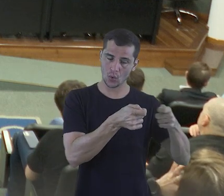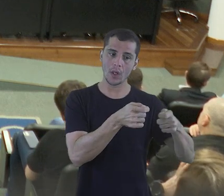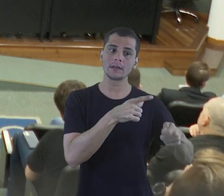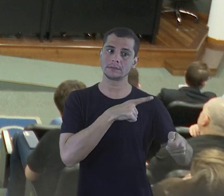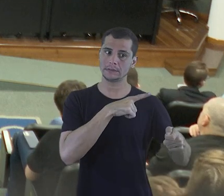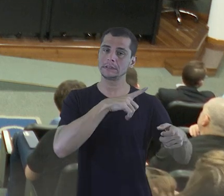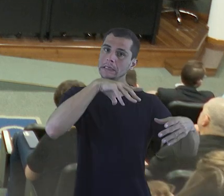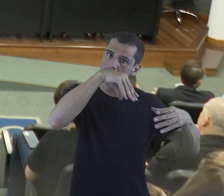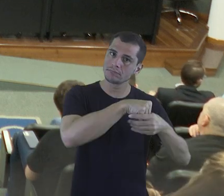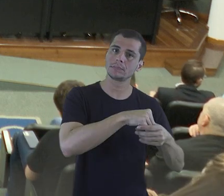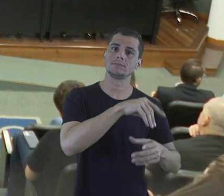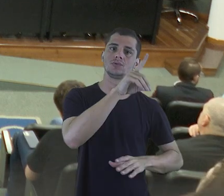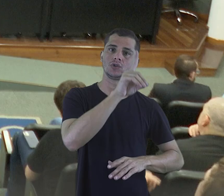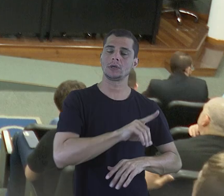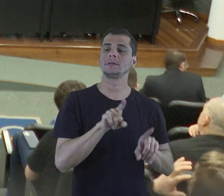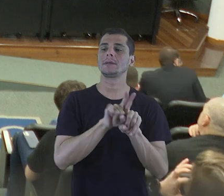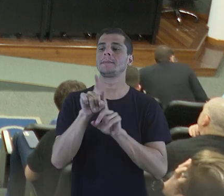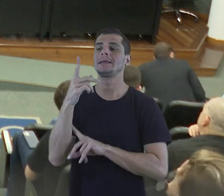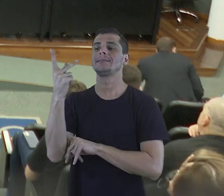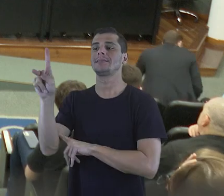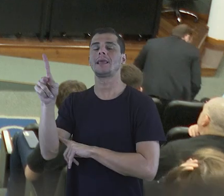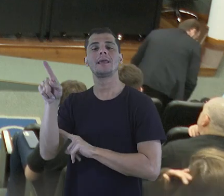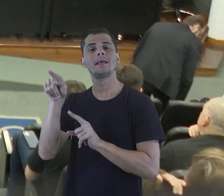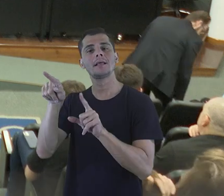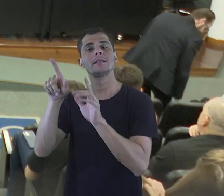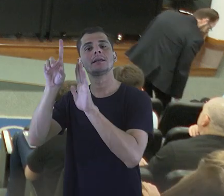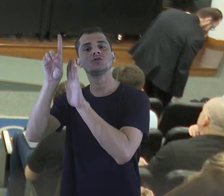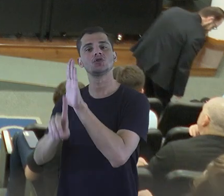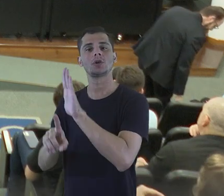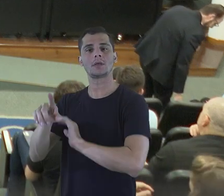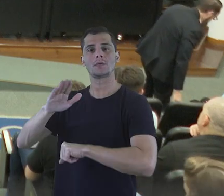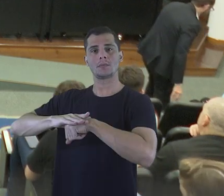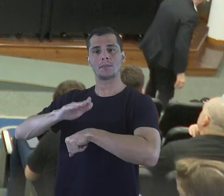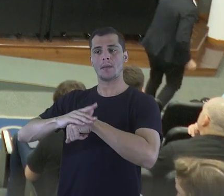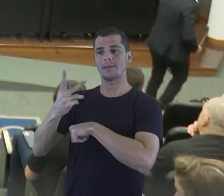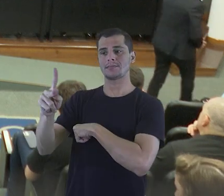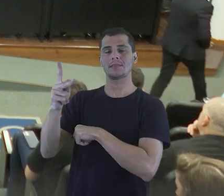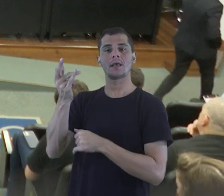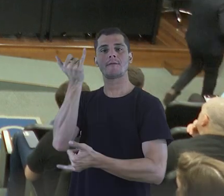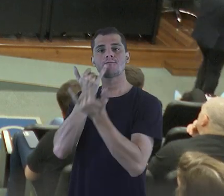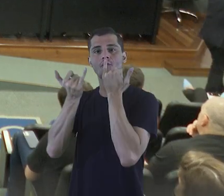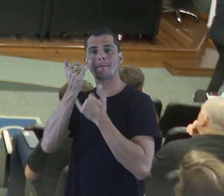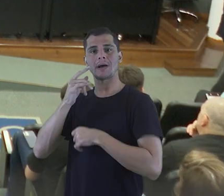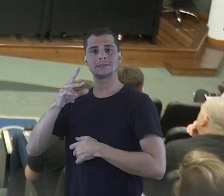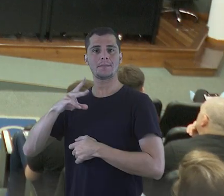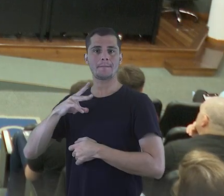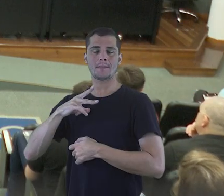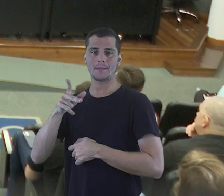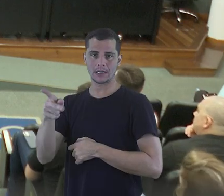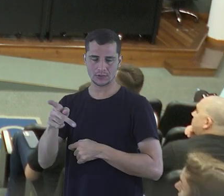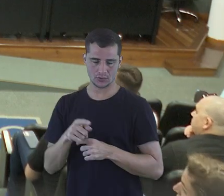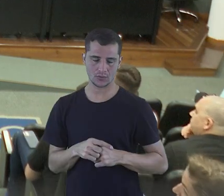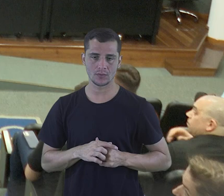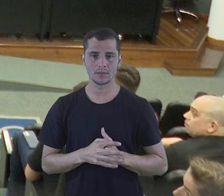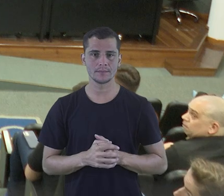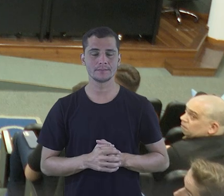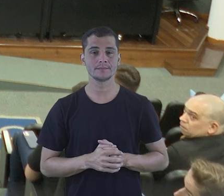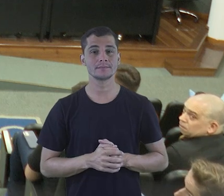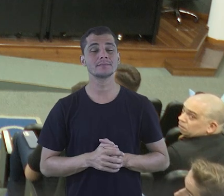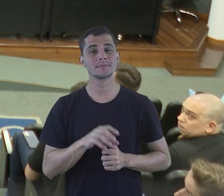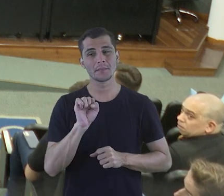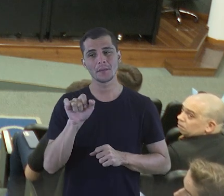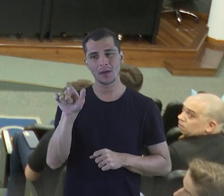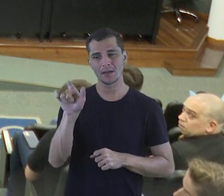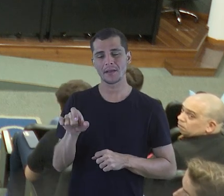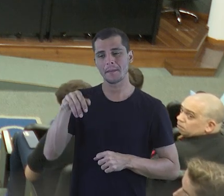direitos que o titular tem em relação ao tratamento desse dado pode perguntar teu nome é